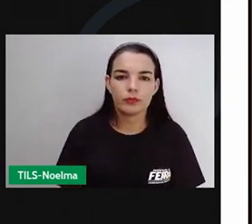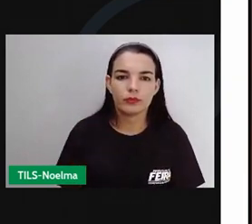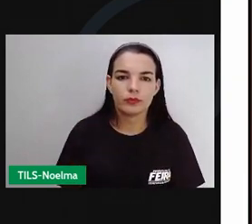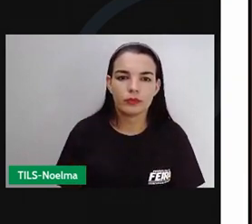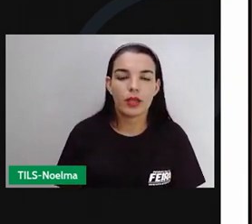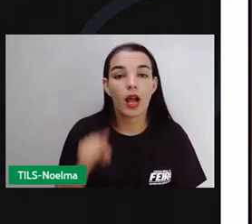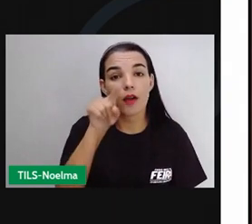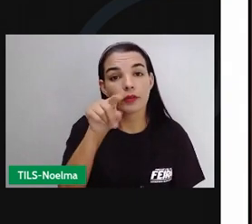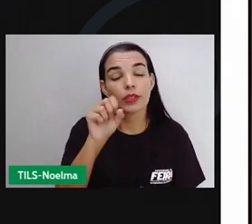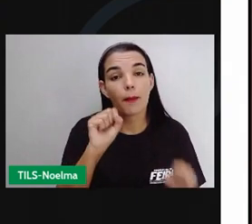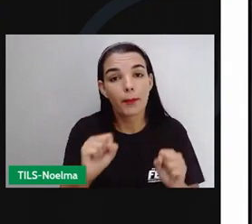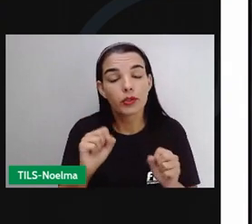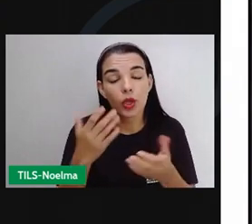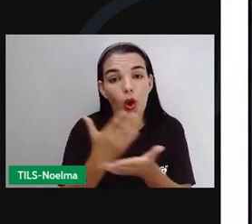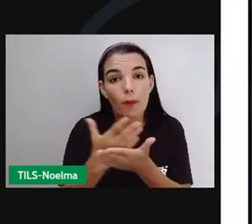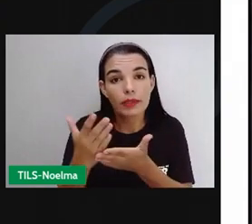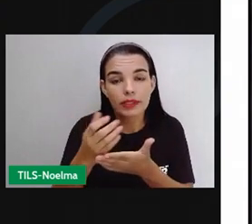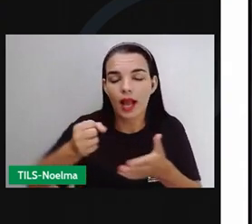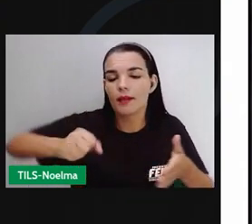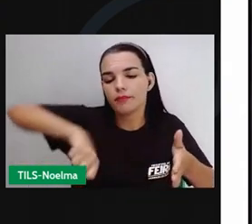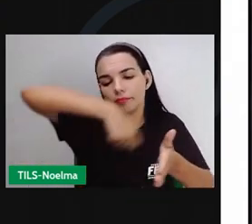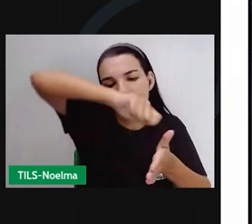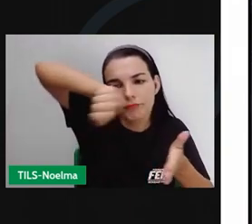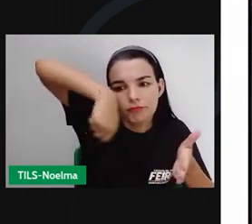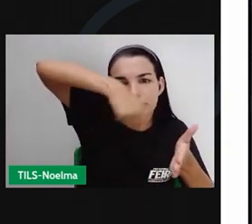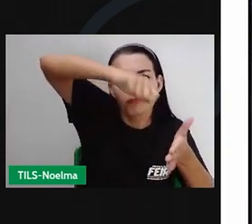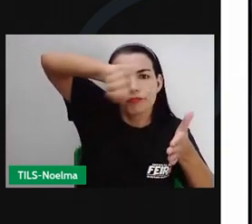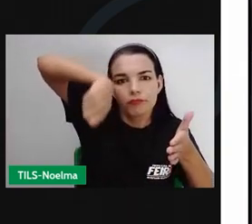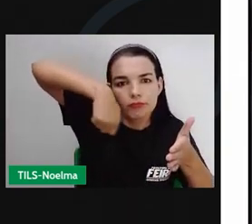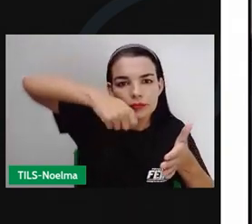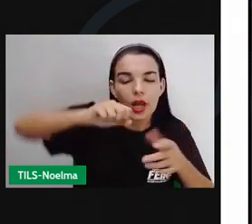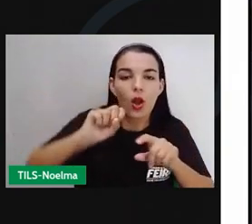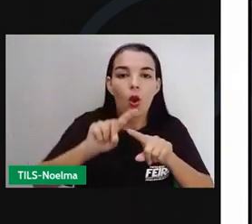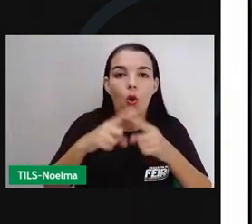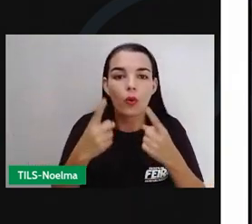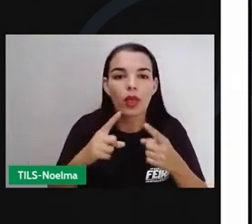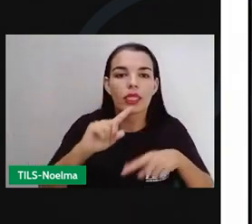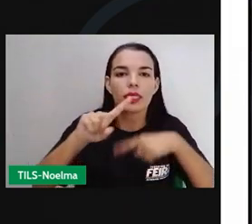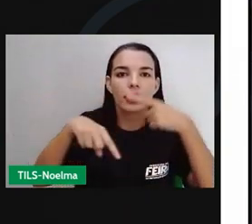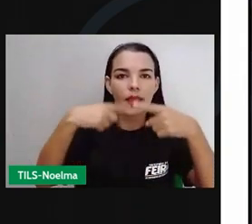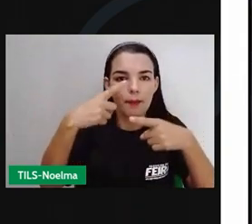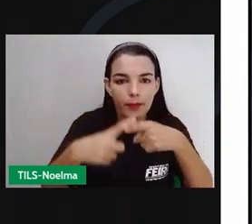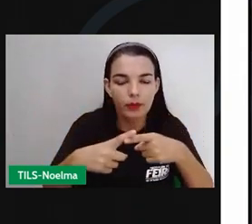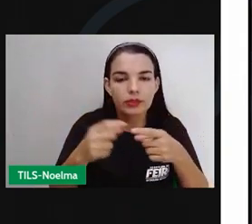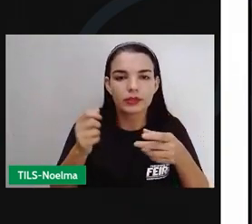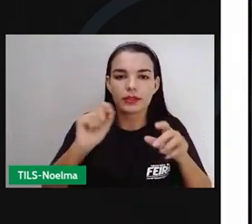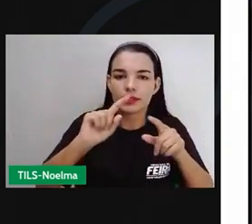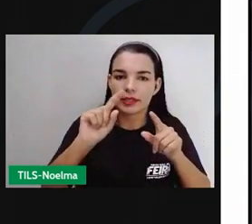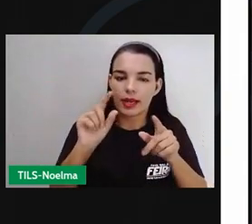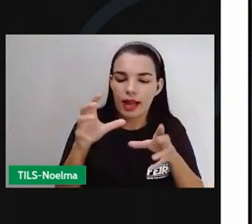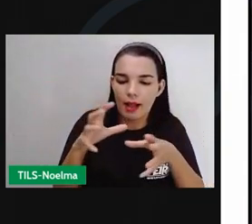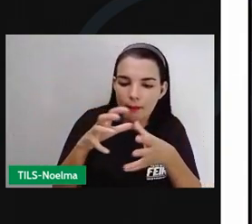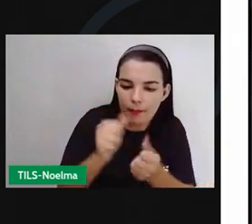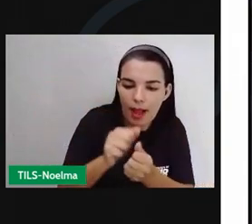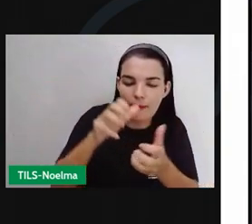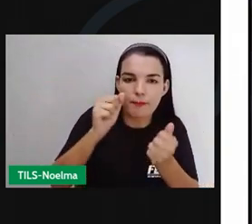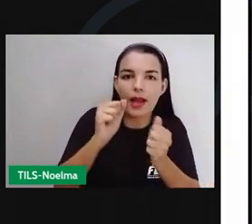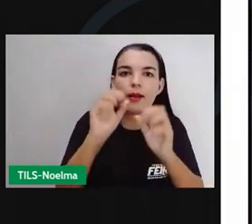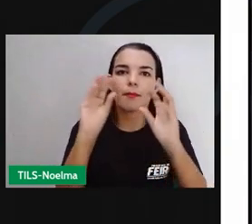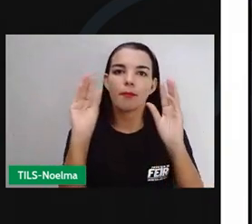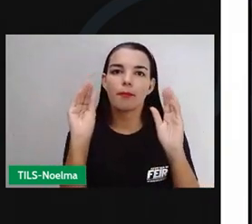Você pode começar misturando com uma colher grande ou com um batedor de arame e depois você passa para as mãos quando ficar difícil.